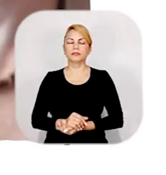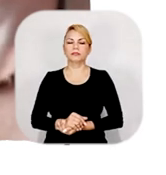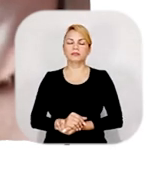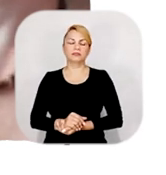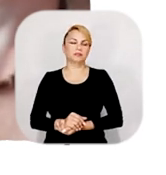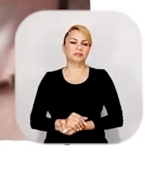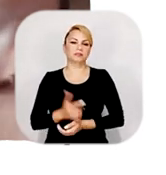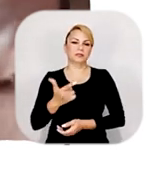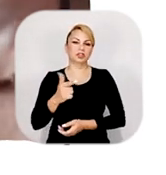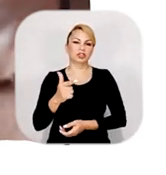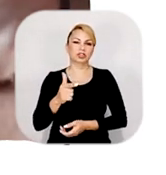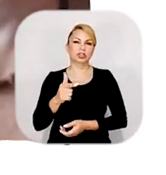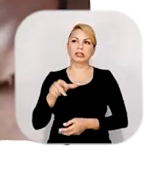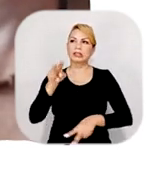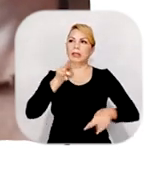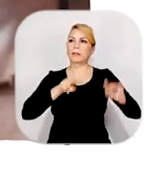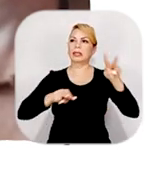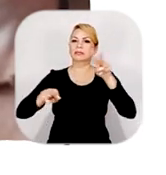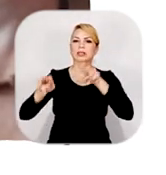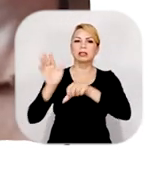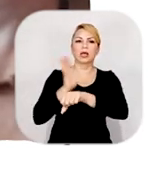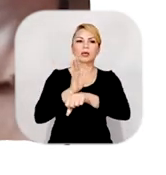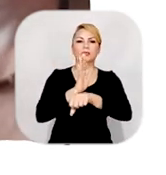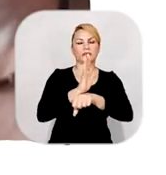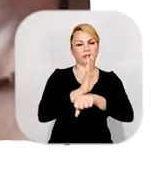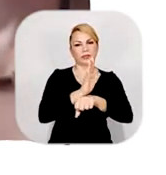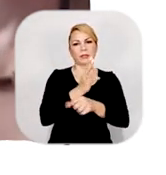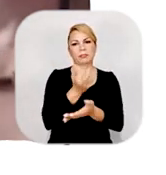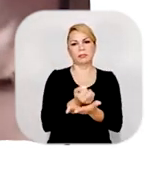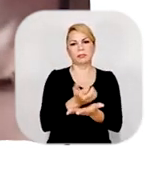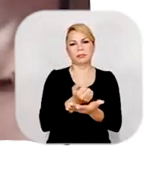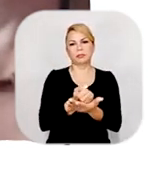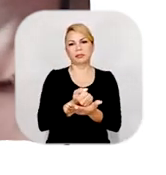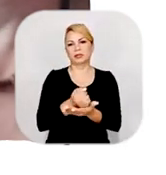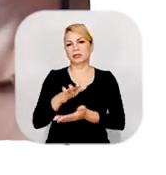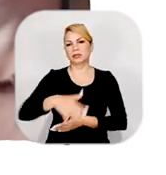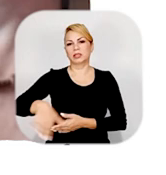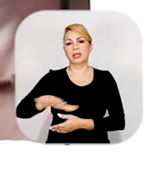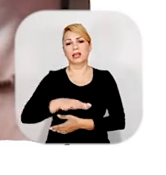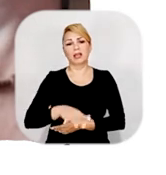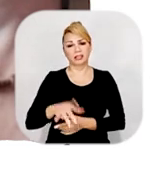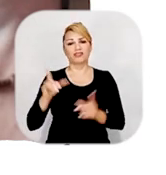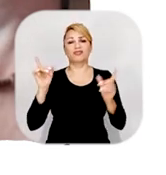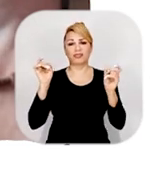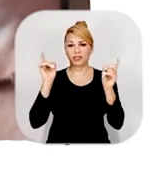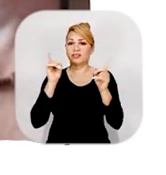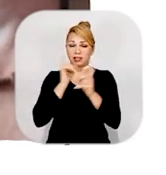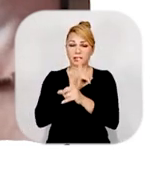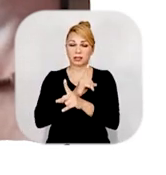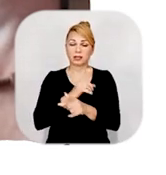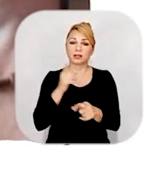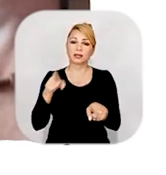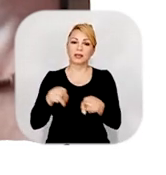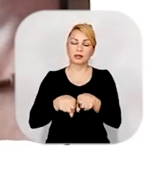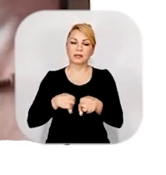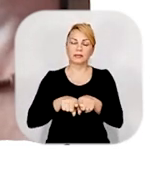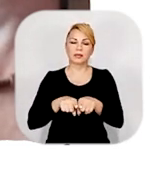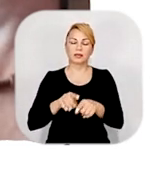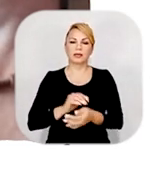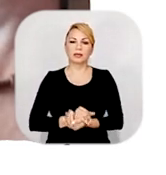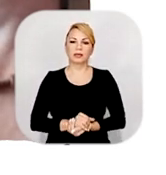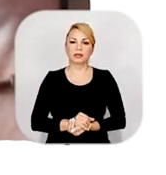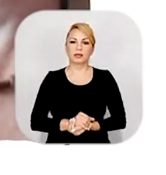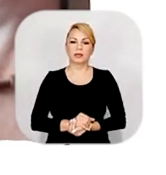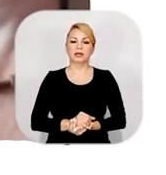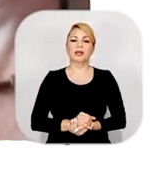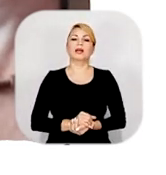algum material audiovisual da região, e era muito difícil também levar